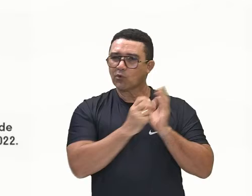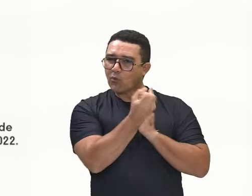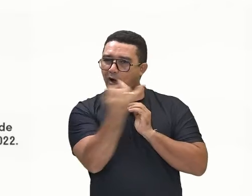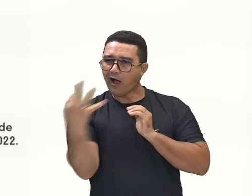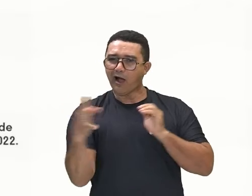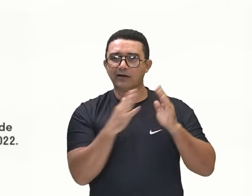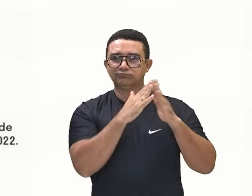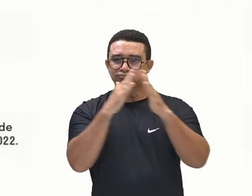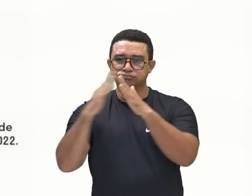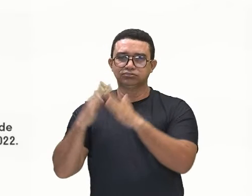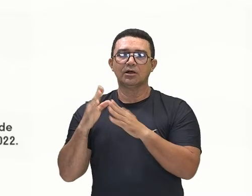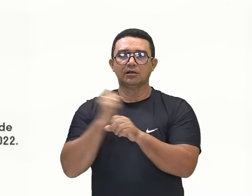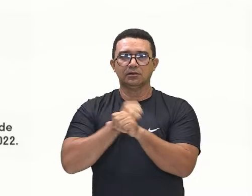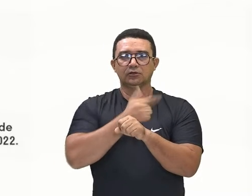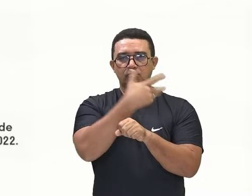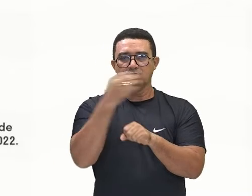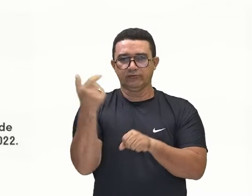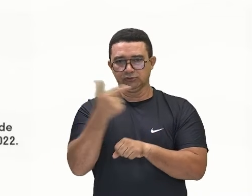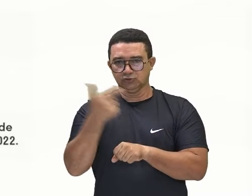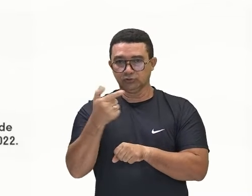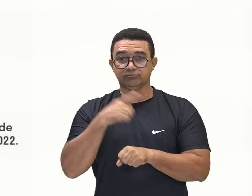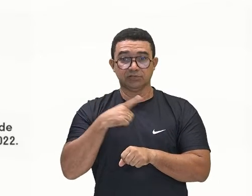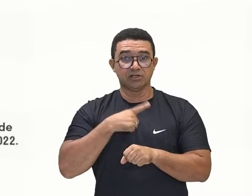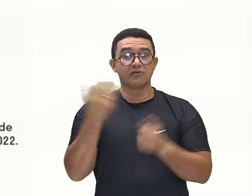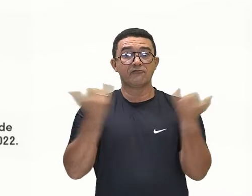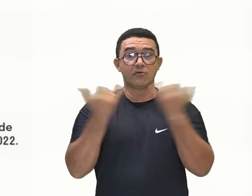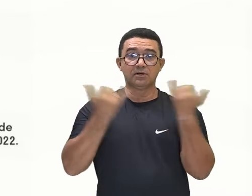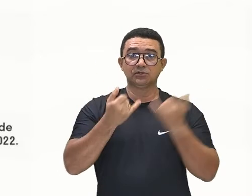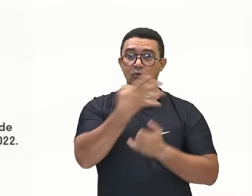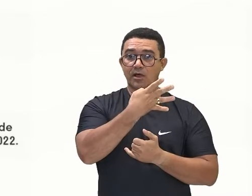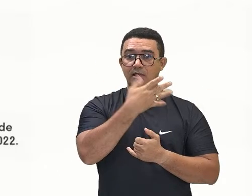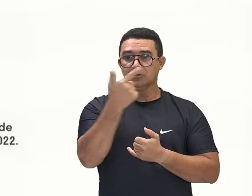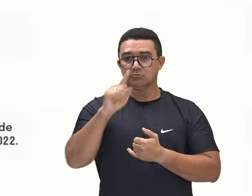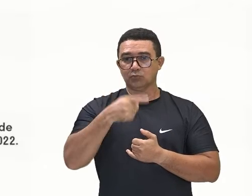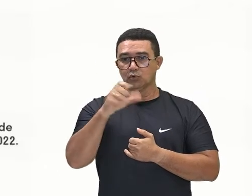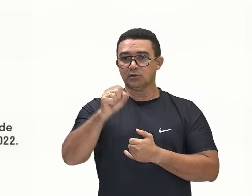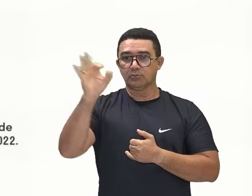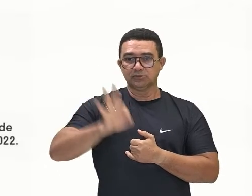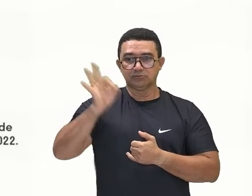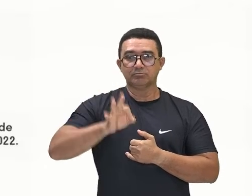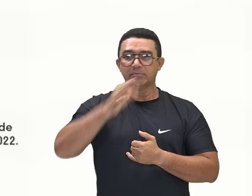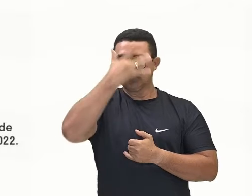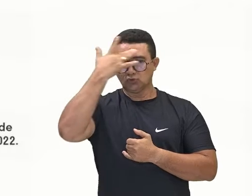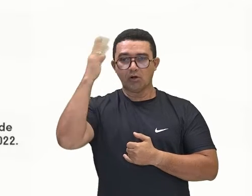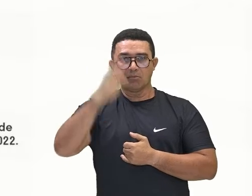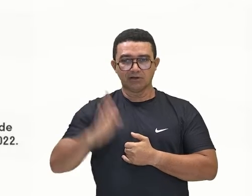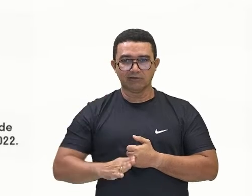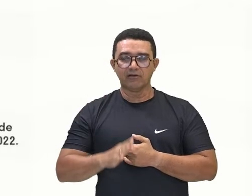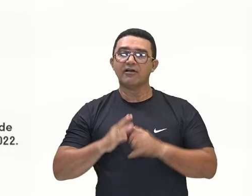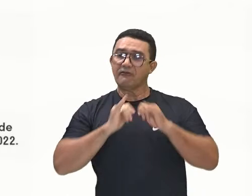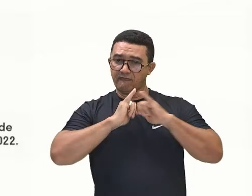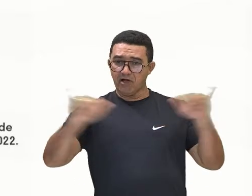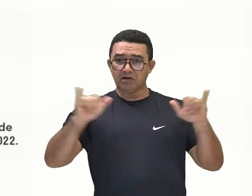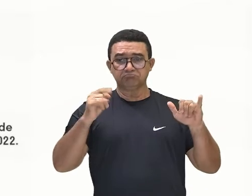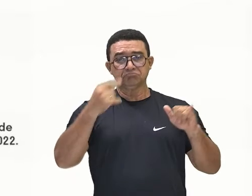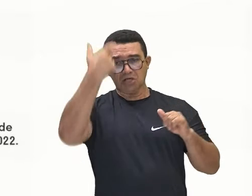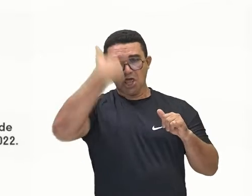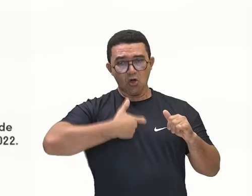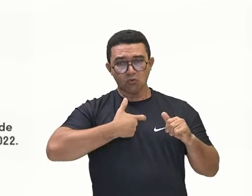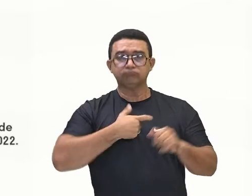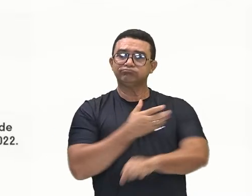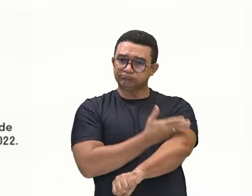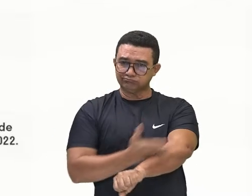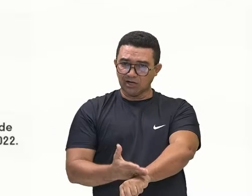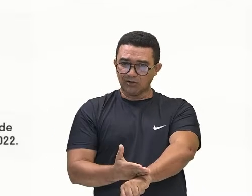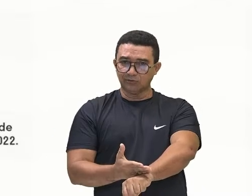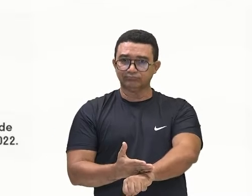continua de 2022, e a gente tem informação que 42,8% dos brasileiros se declaram brancos. E a gente verifica